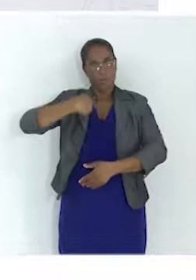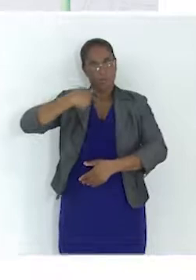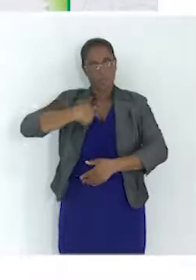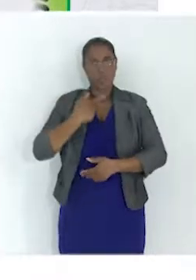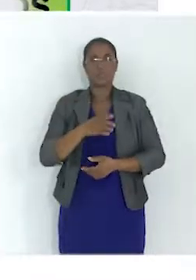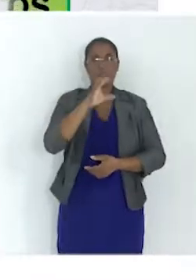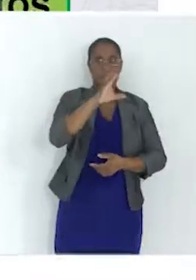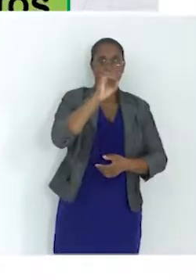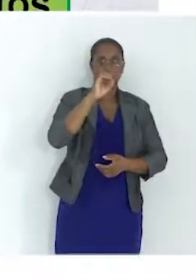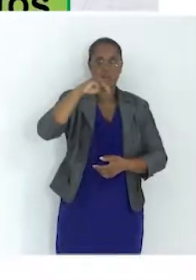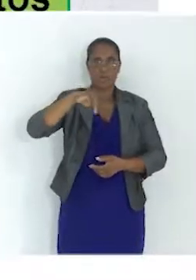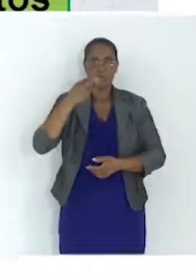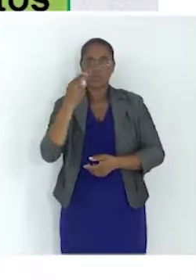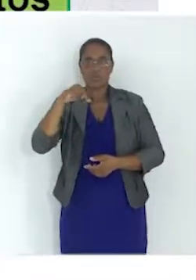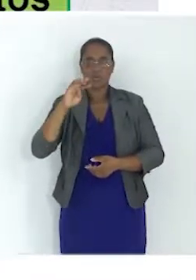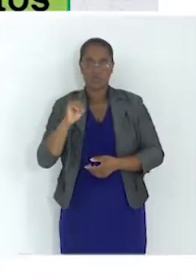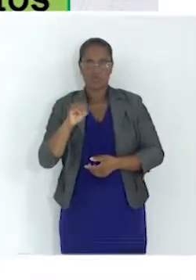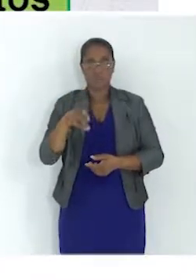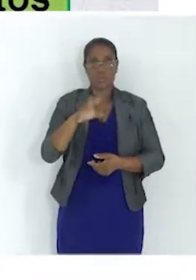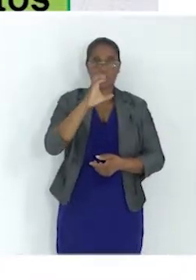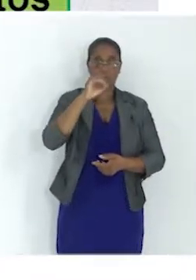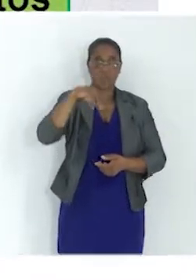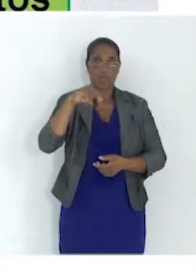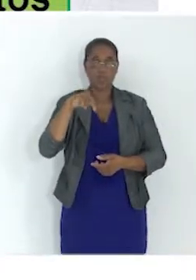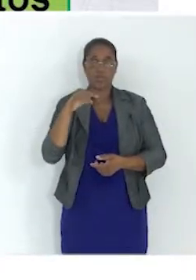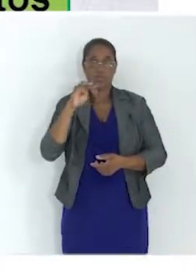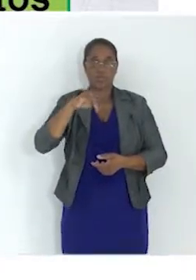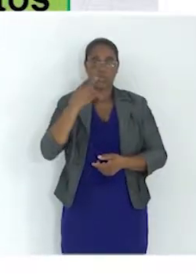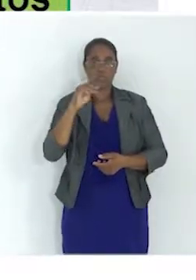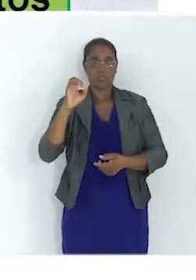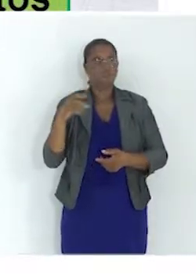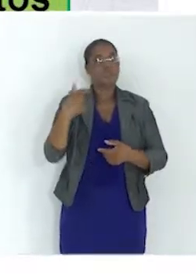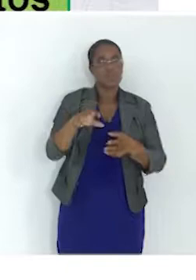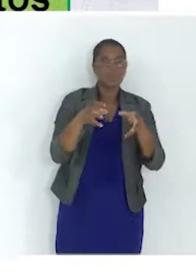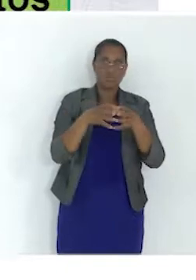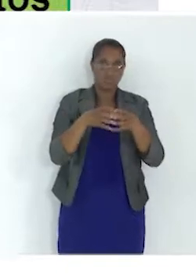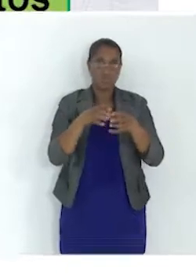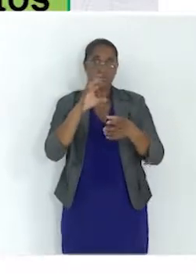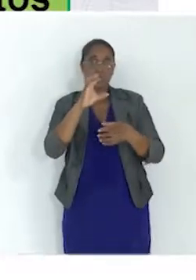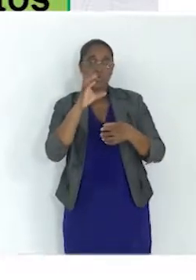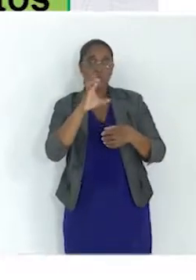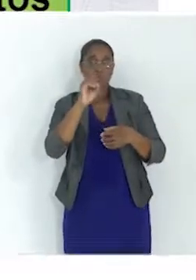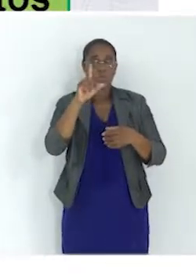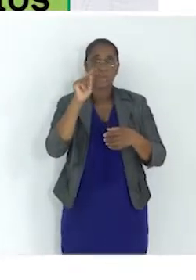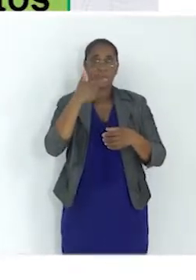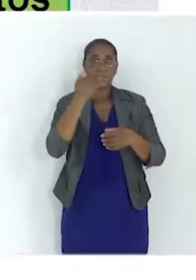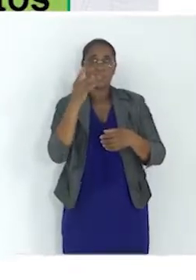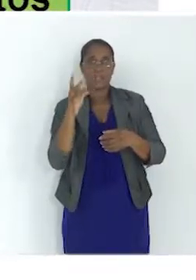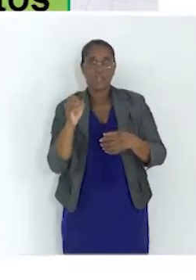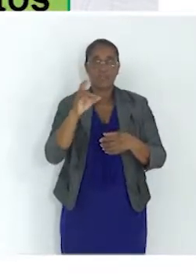temos comuns coletivos, comuns abstratos e comuns